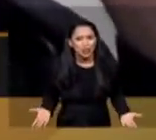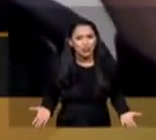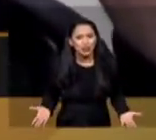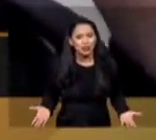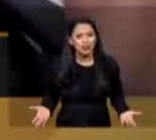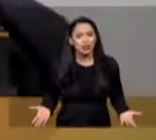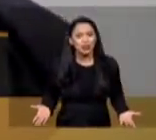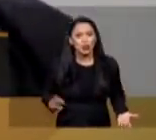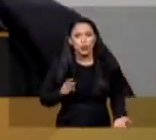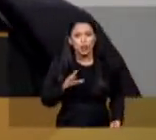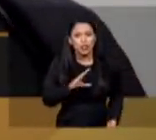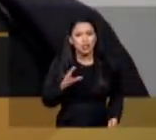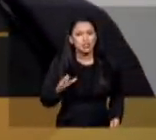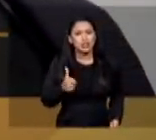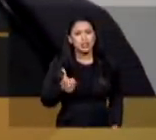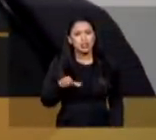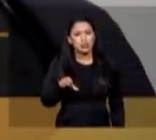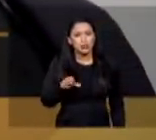No HC